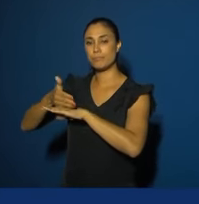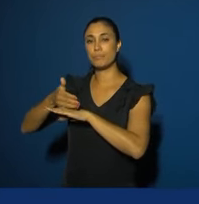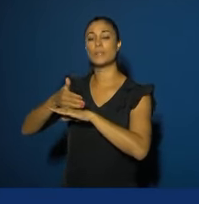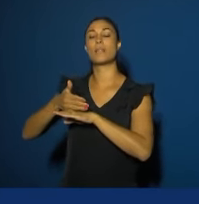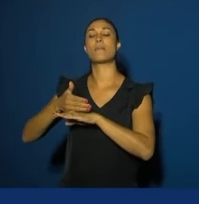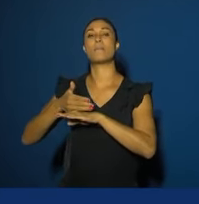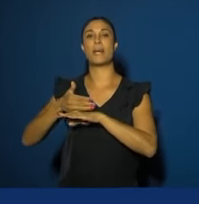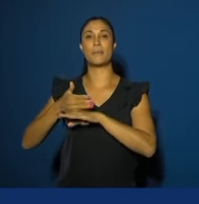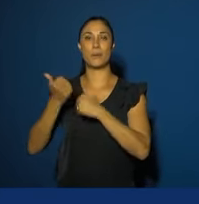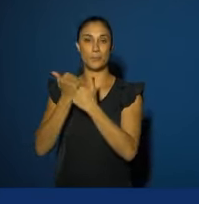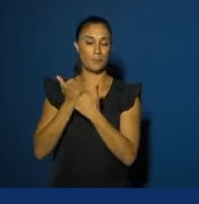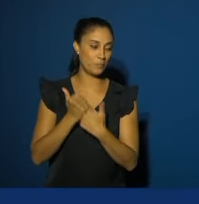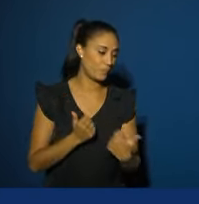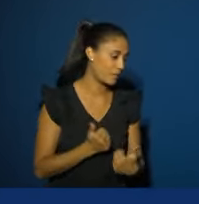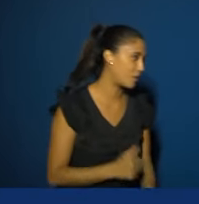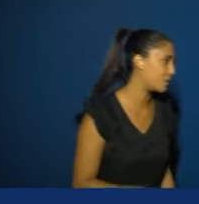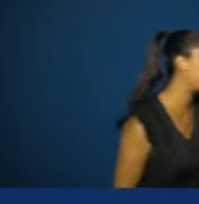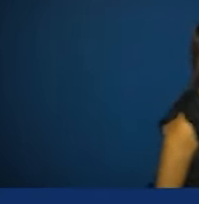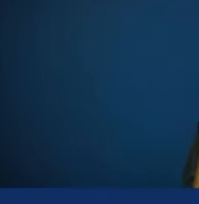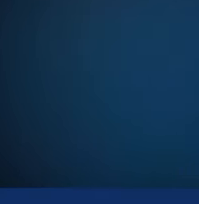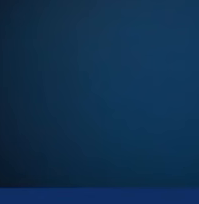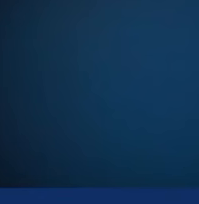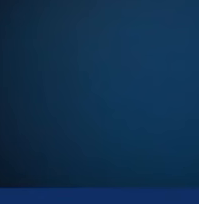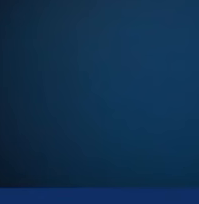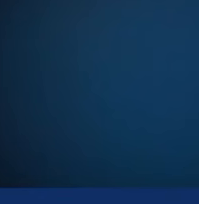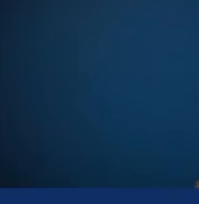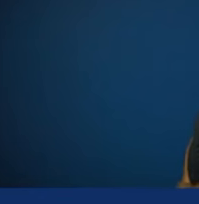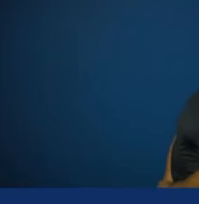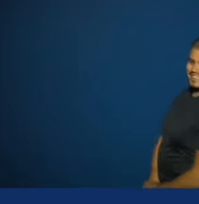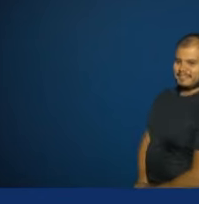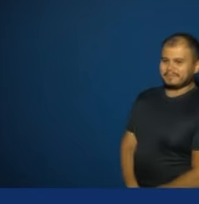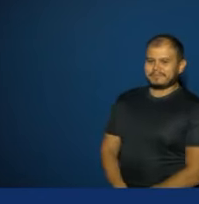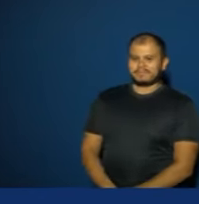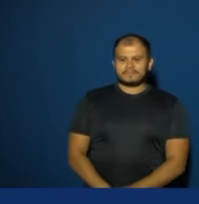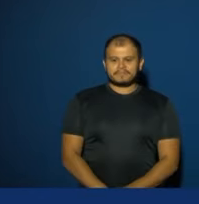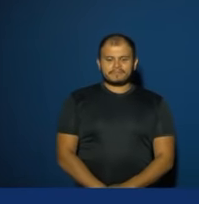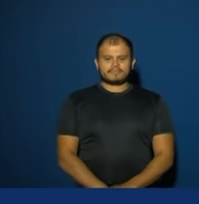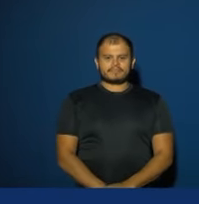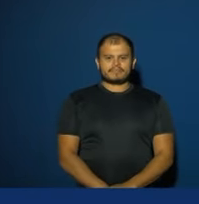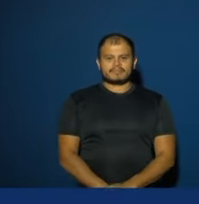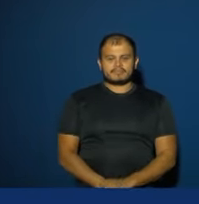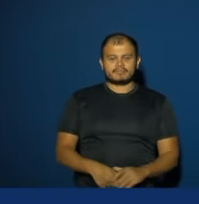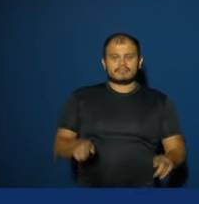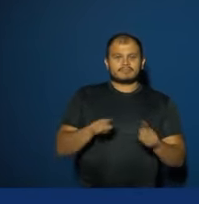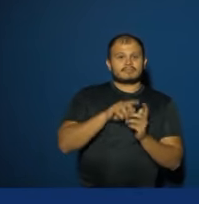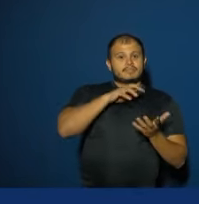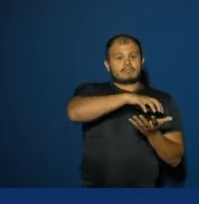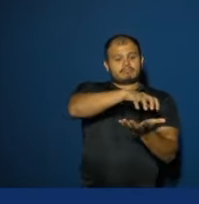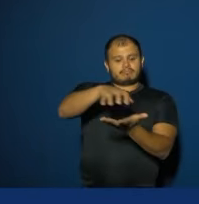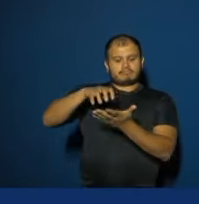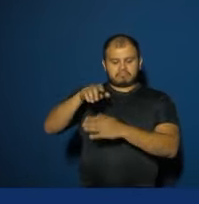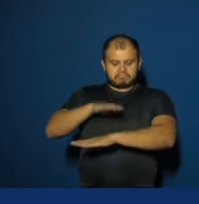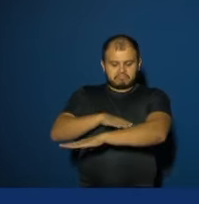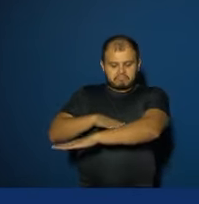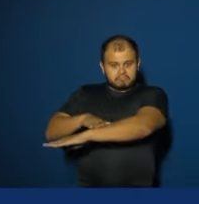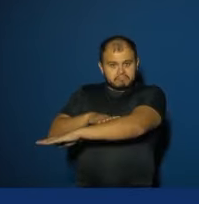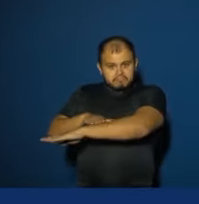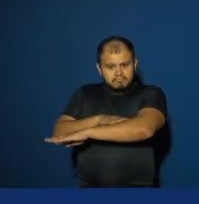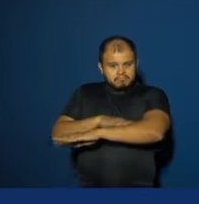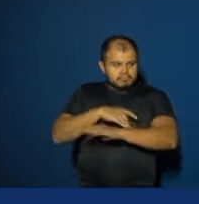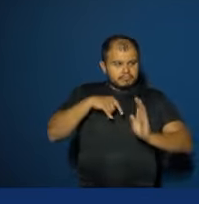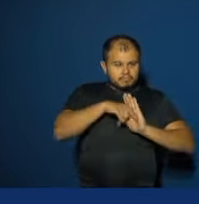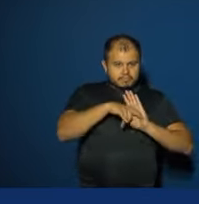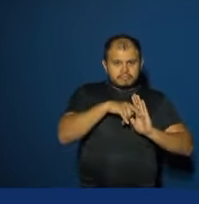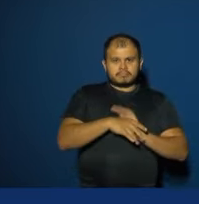que são clínicas escolas centros de Treinamento centros de dermatologia eh